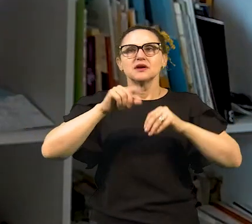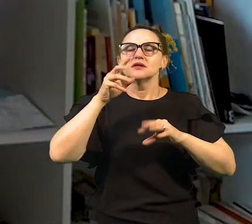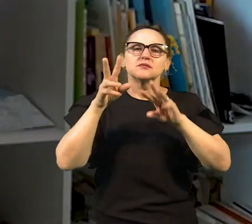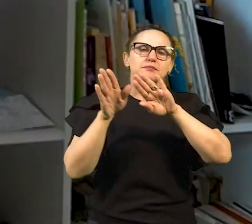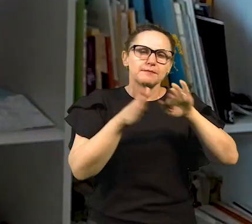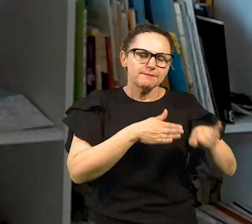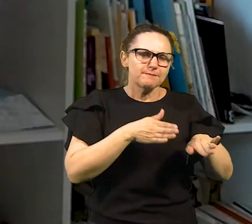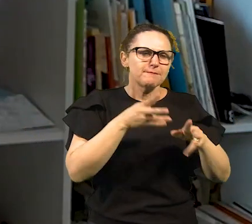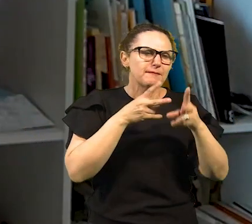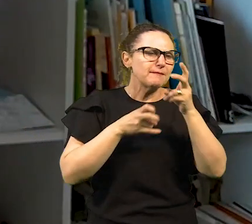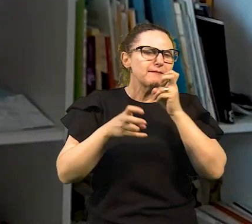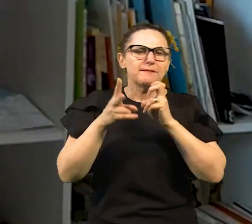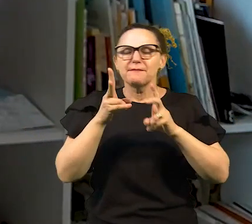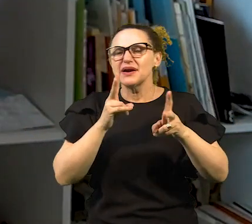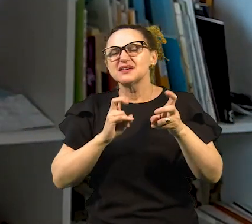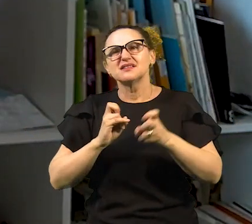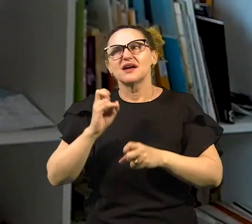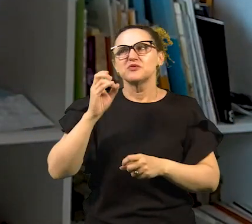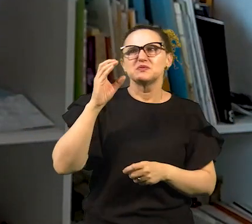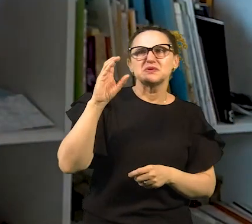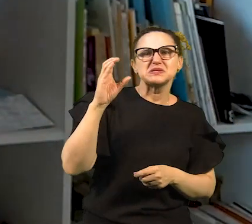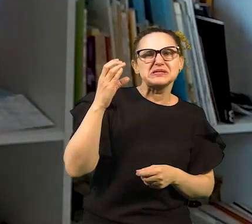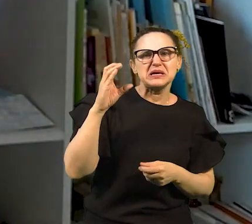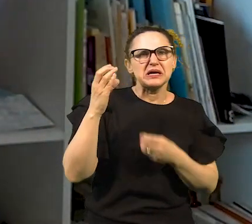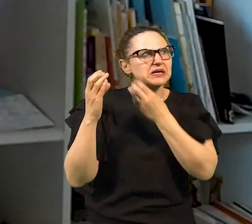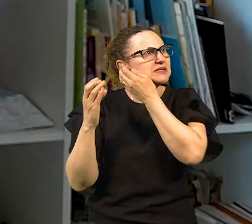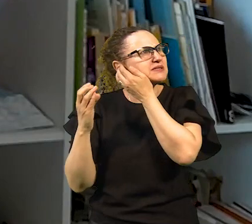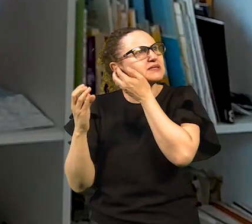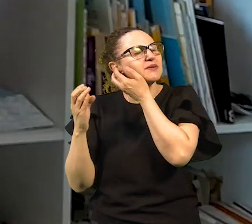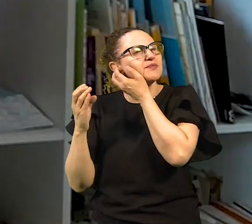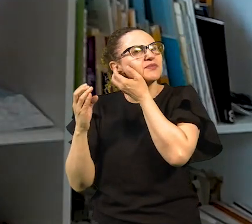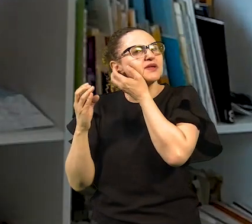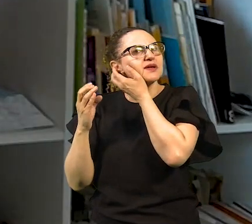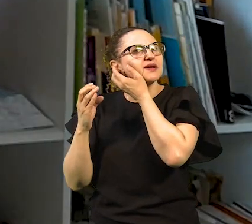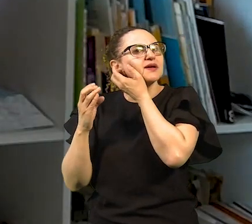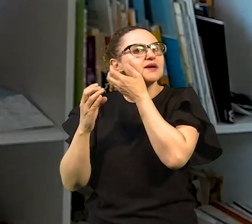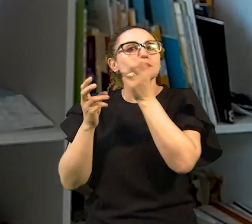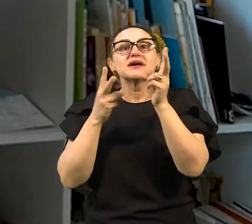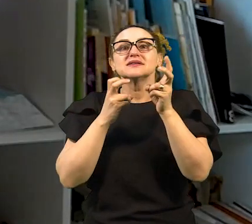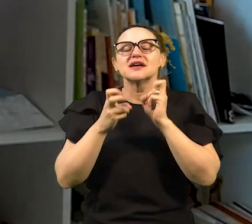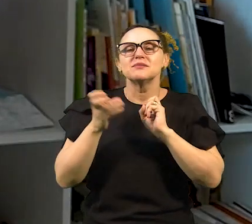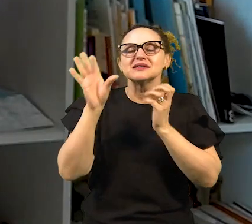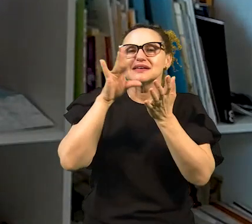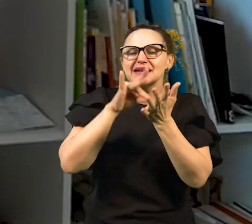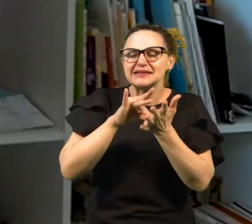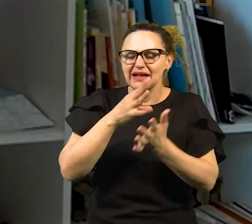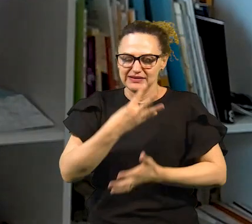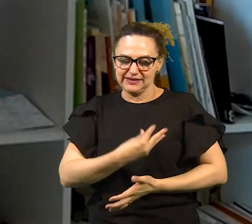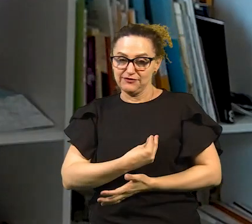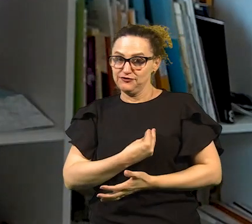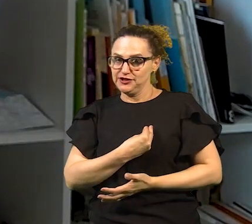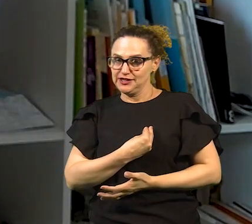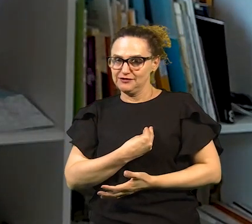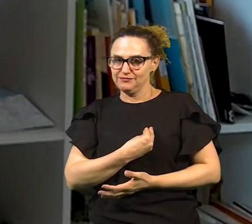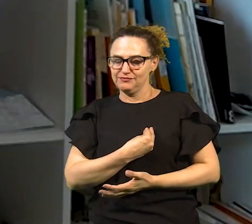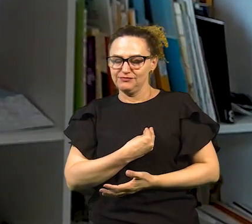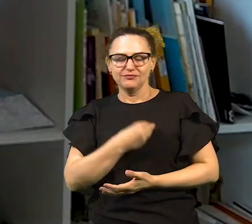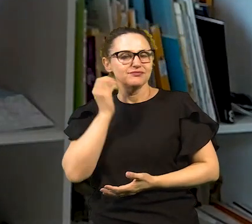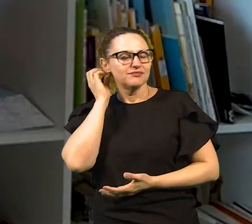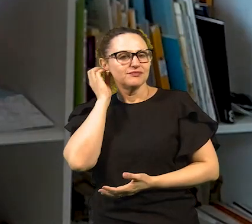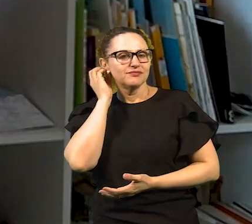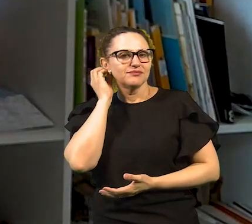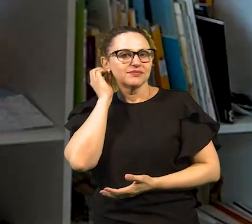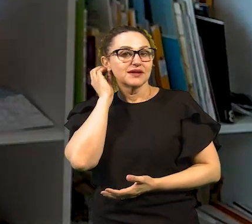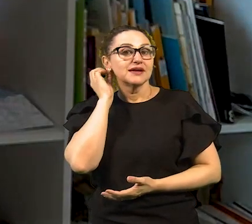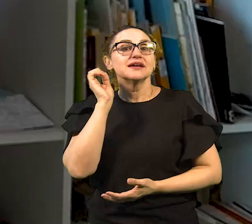decadentismo, alguma coisa que faz a gente pensar nessa brevidade da vida, né, e